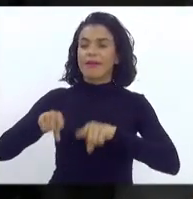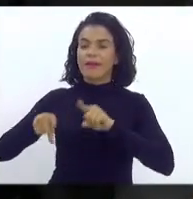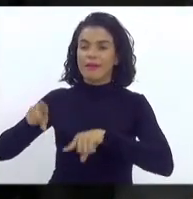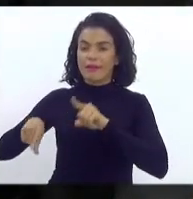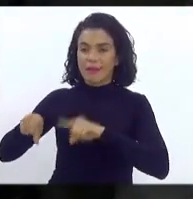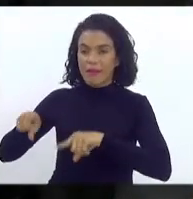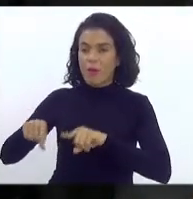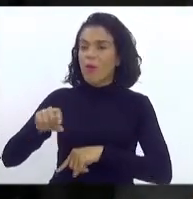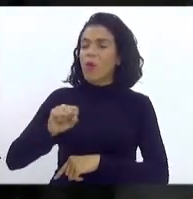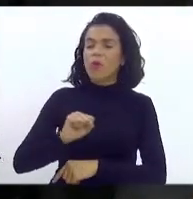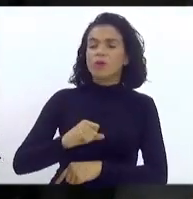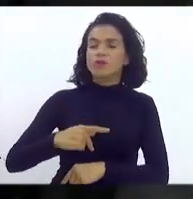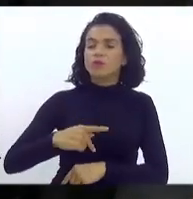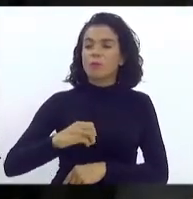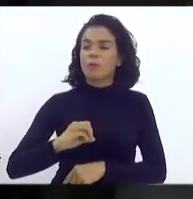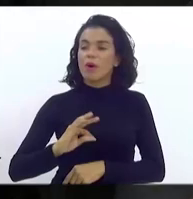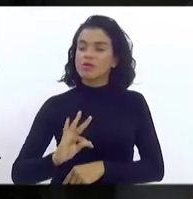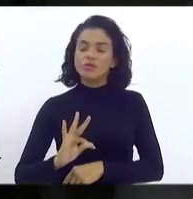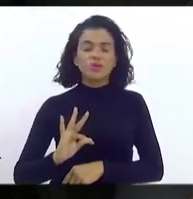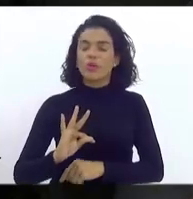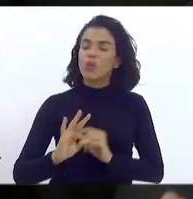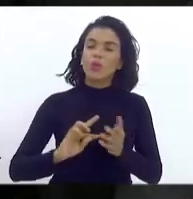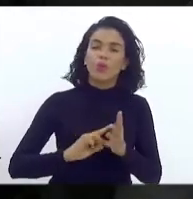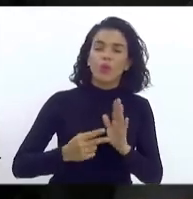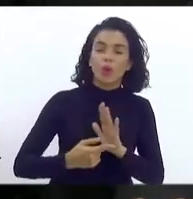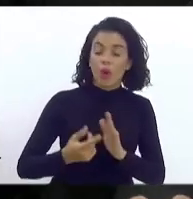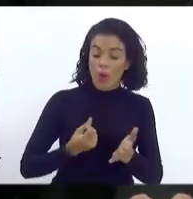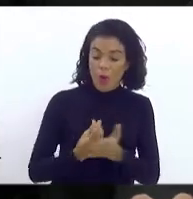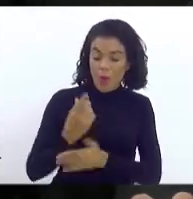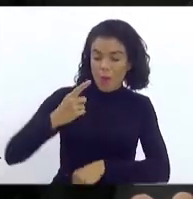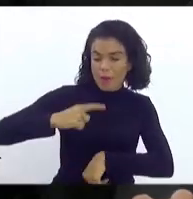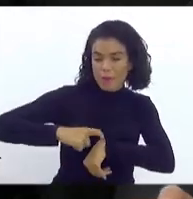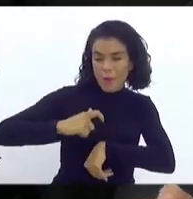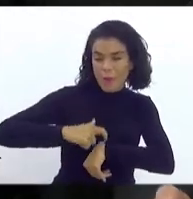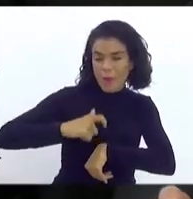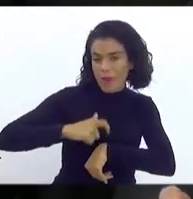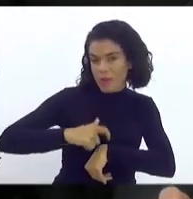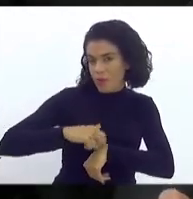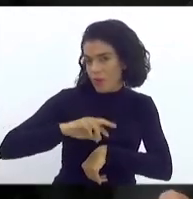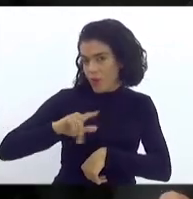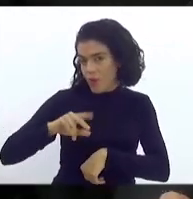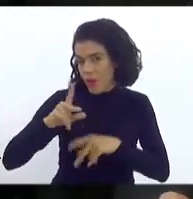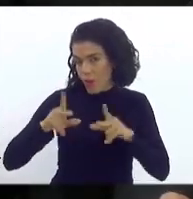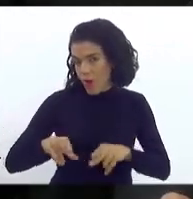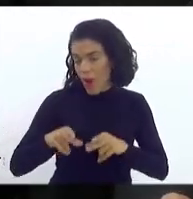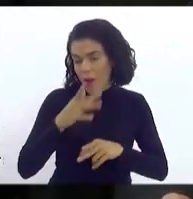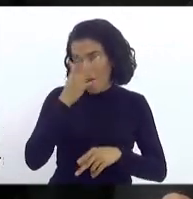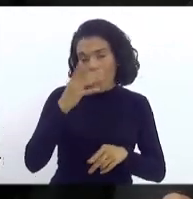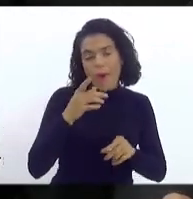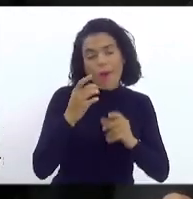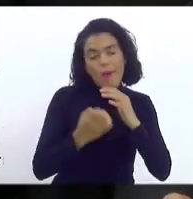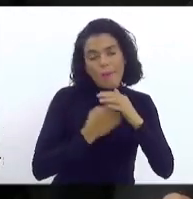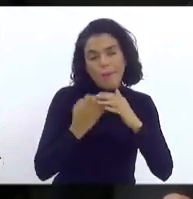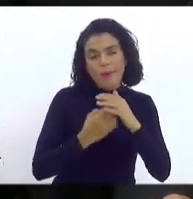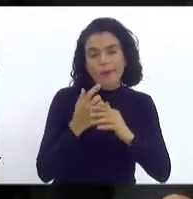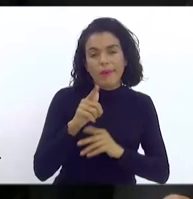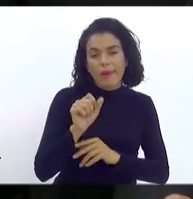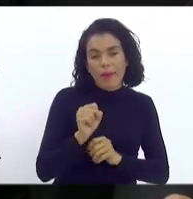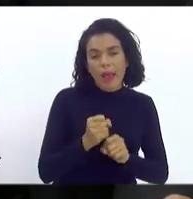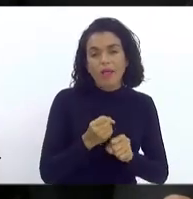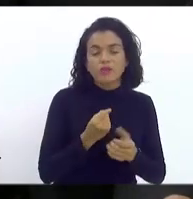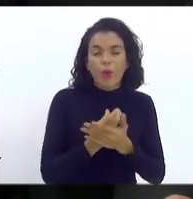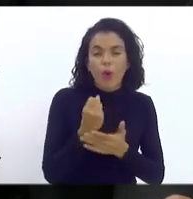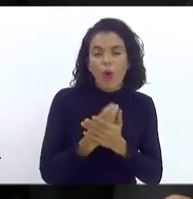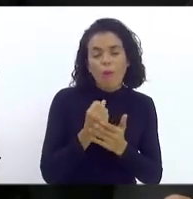O que a gente chama de gás spot? Comprado naquele momento, que não é o caso de uma distribuidora de gás. A distribuidora de gás ela compra gás a